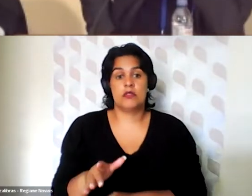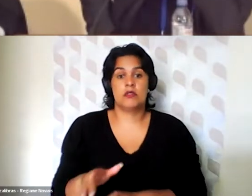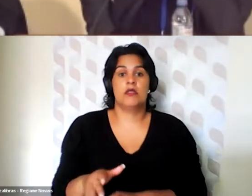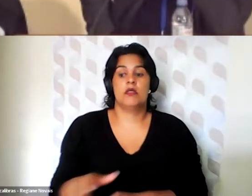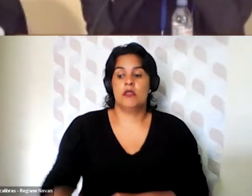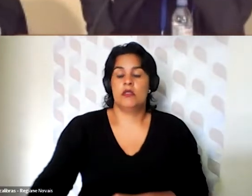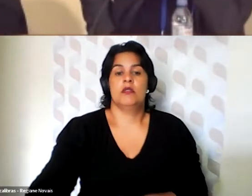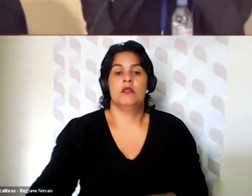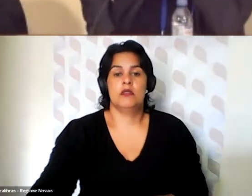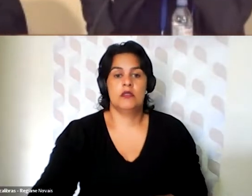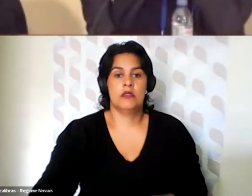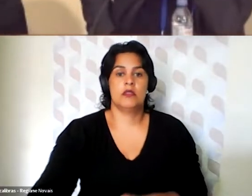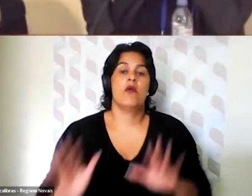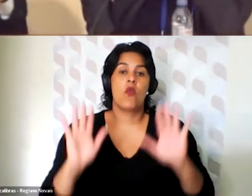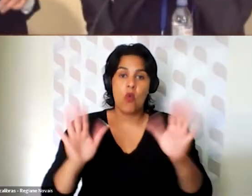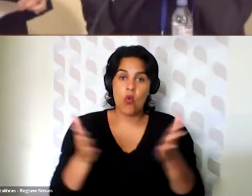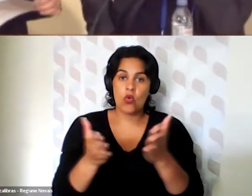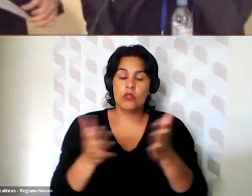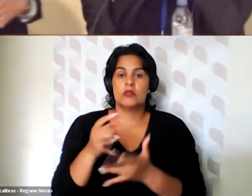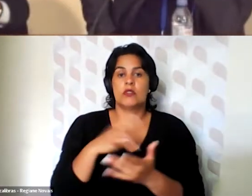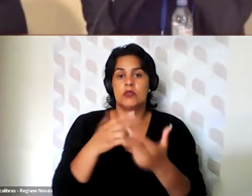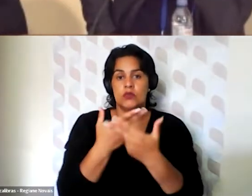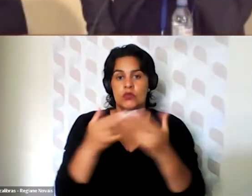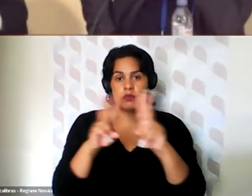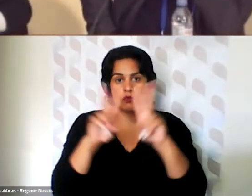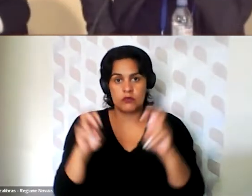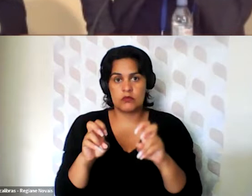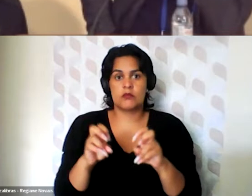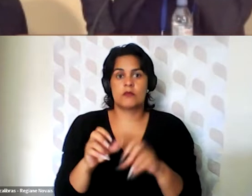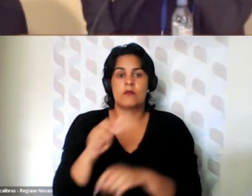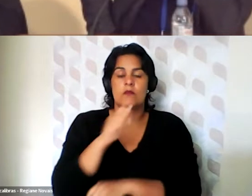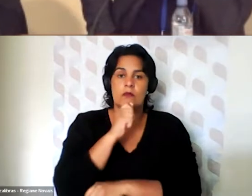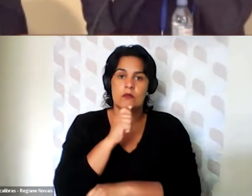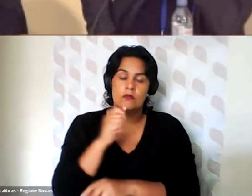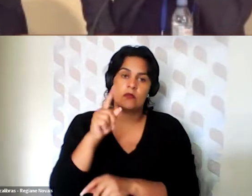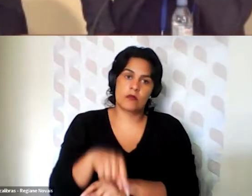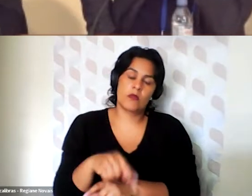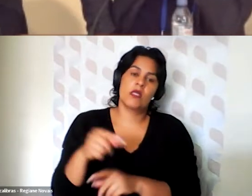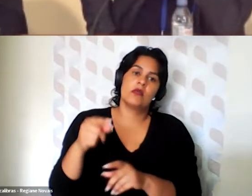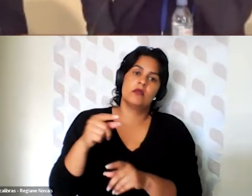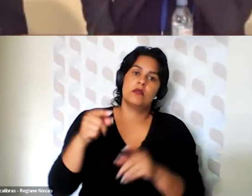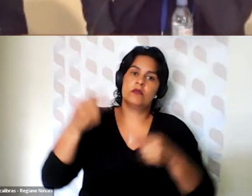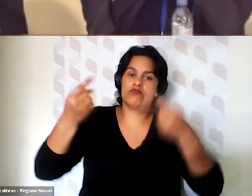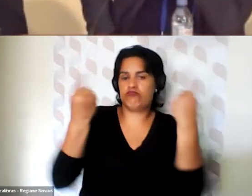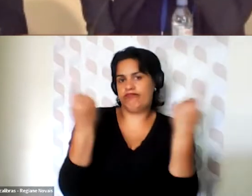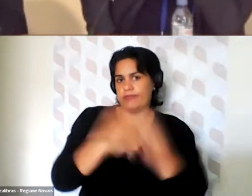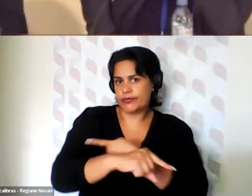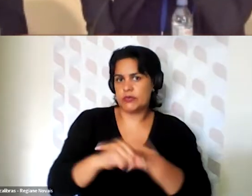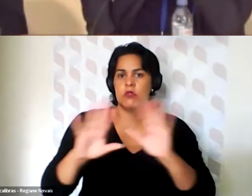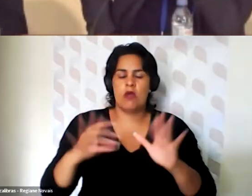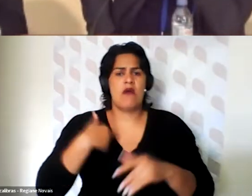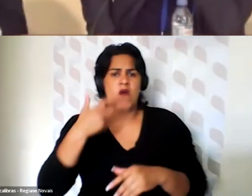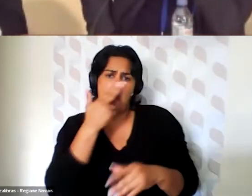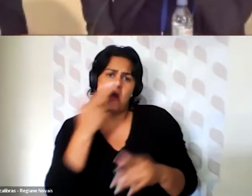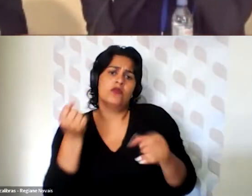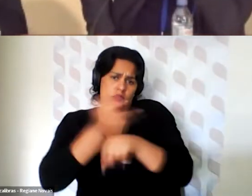temas menos controversos da política externa hoje, e por isso eu acredito que, independente do